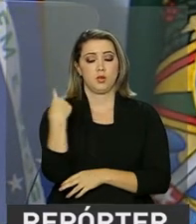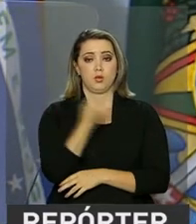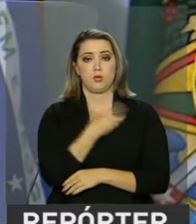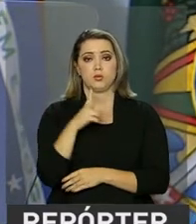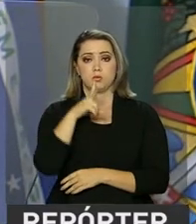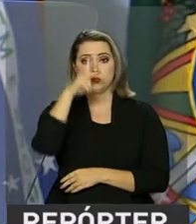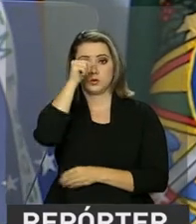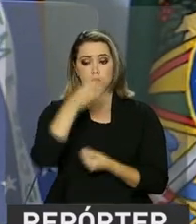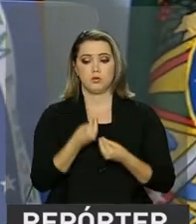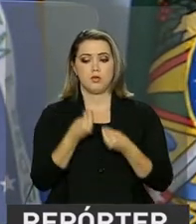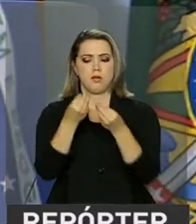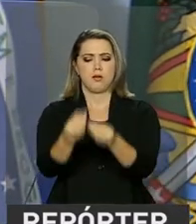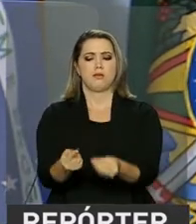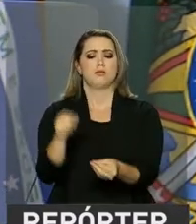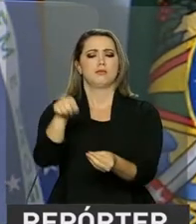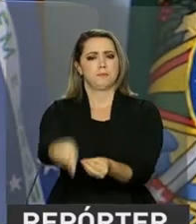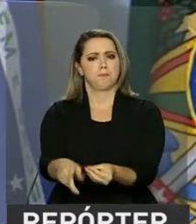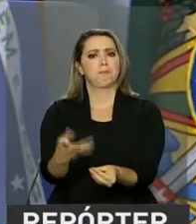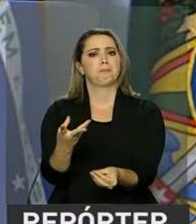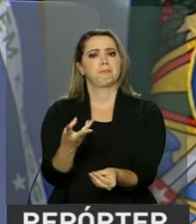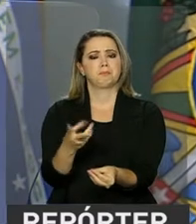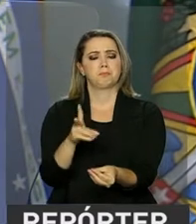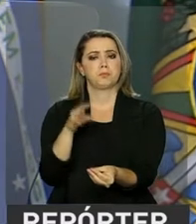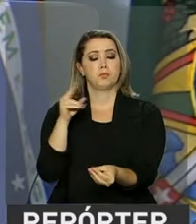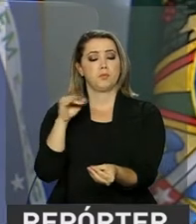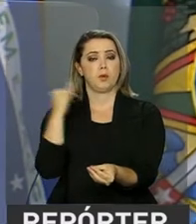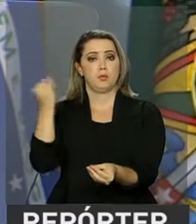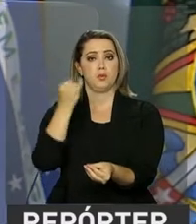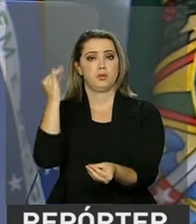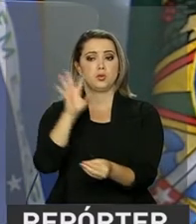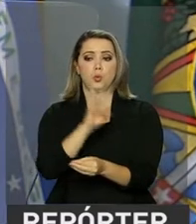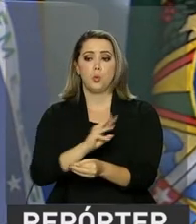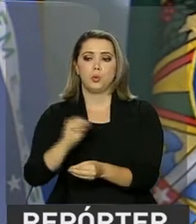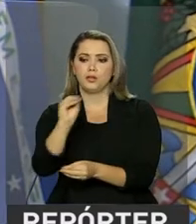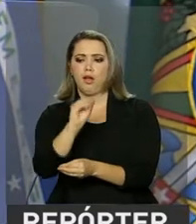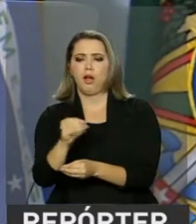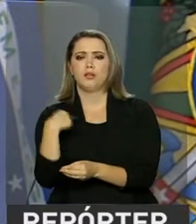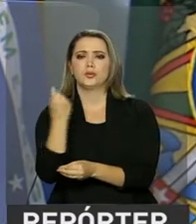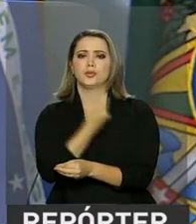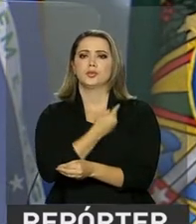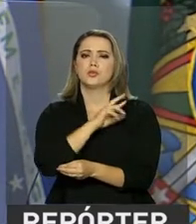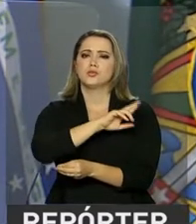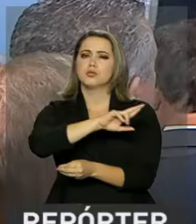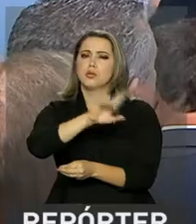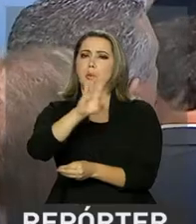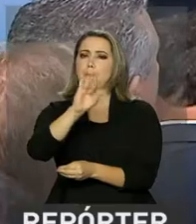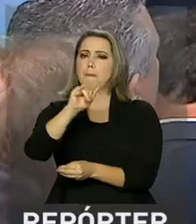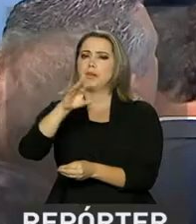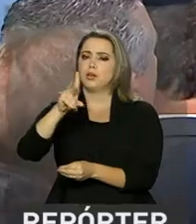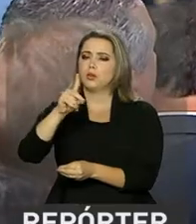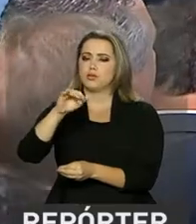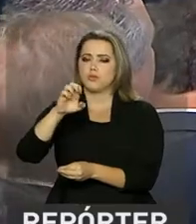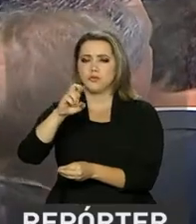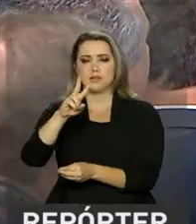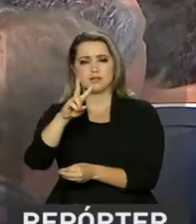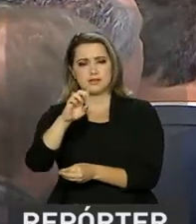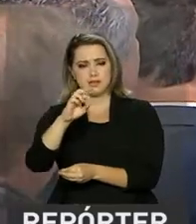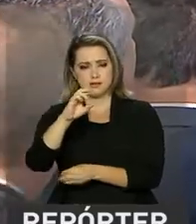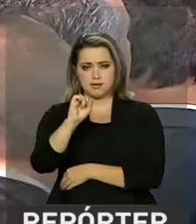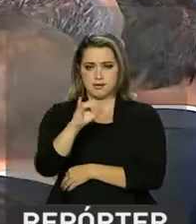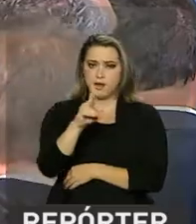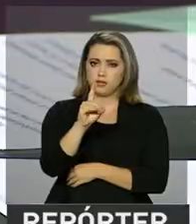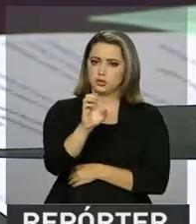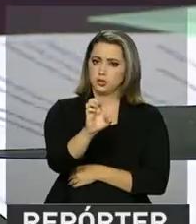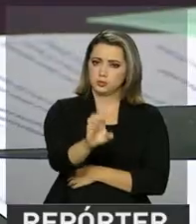fortalecemos significativamente a preservação de nossa biodiversidade com os decretos assinados pelo